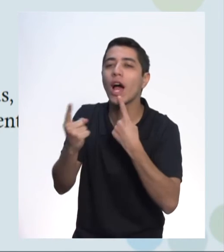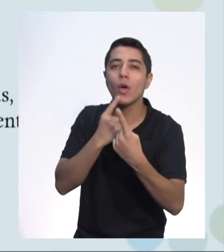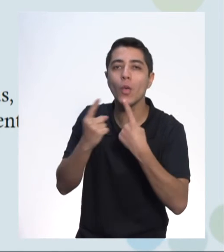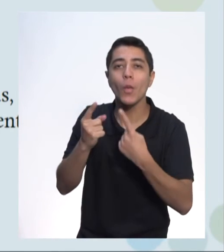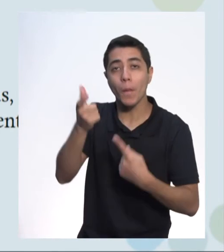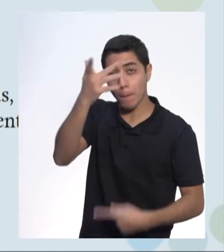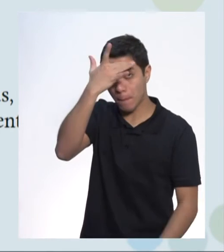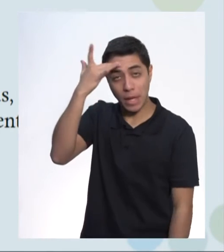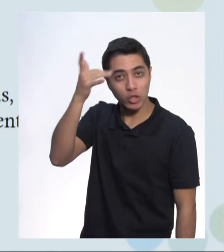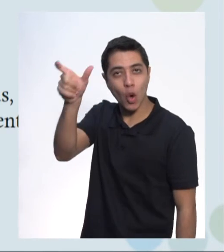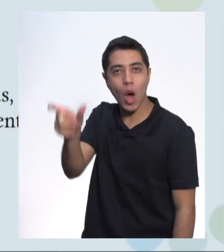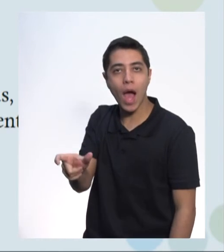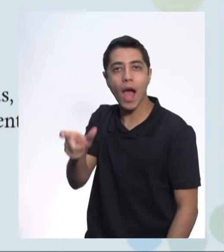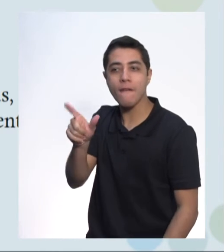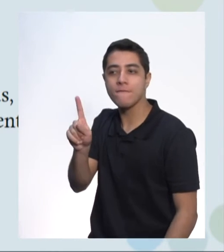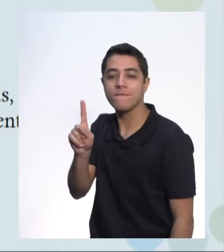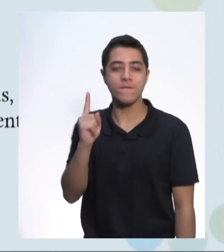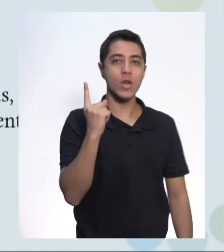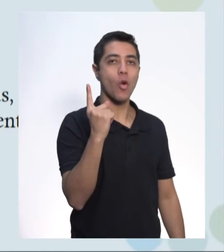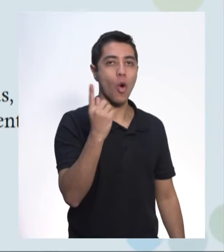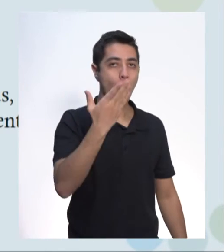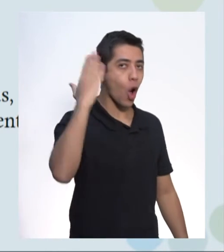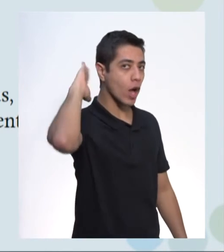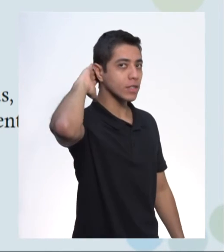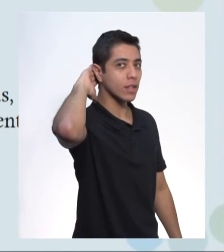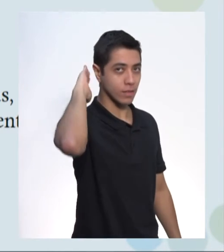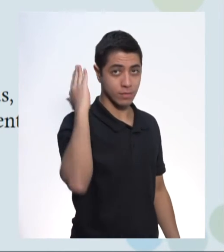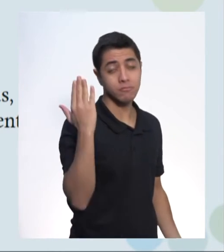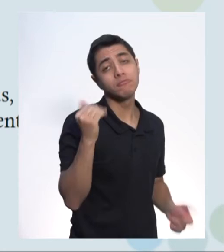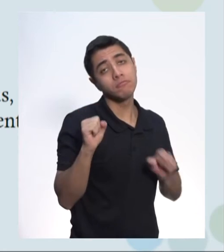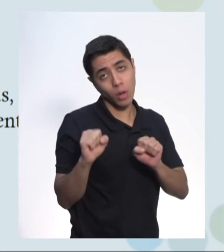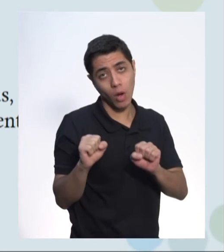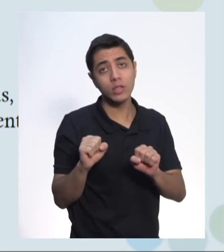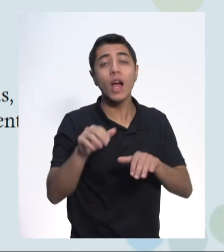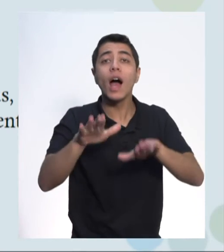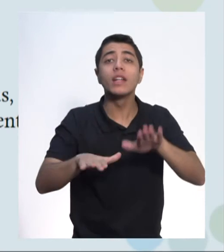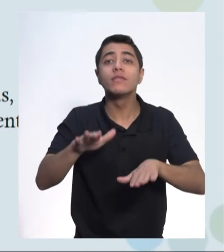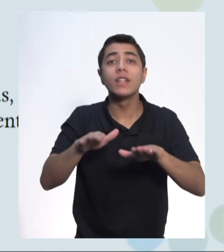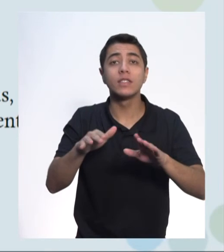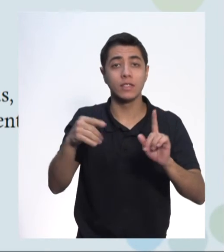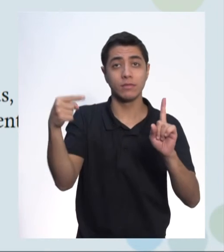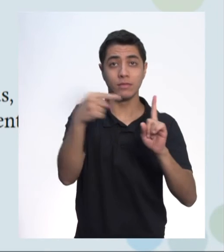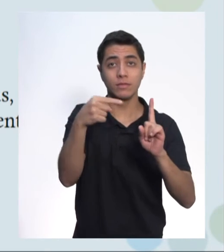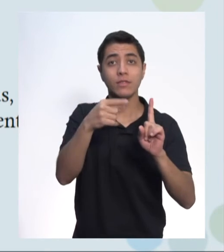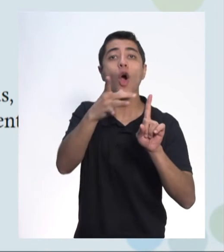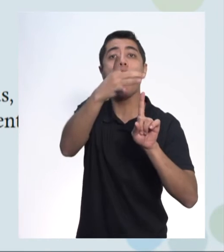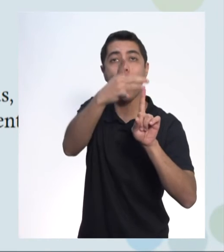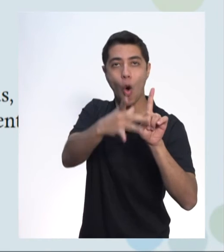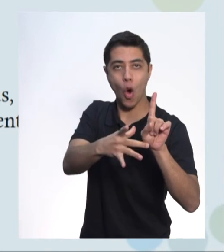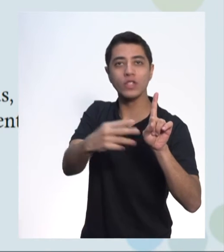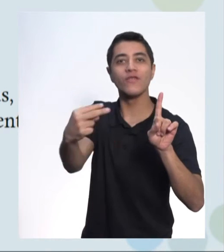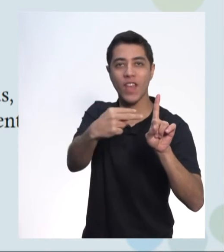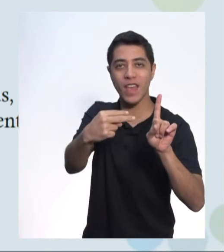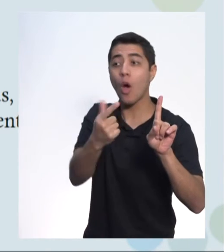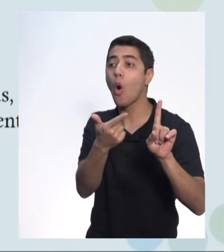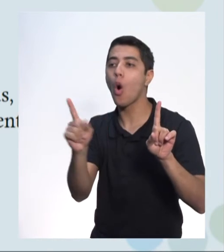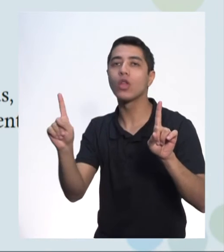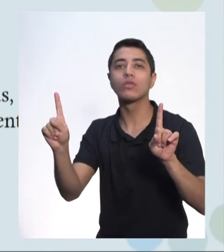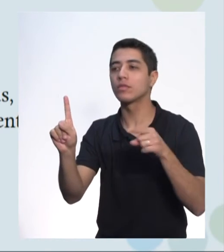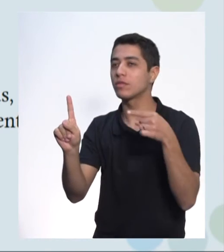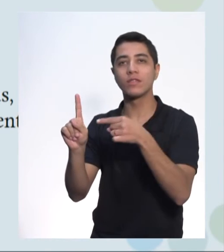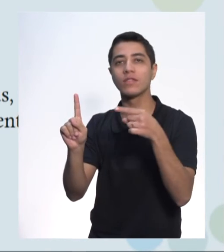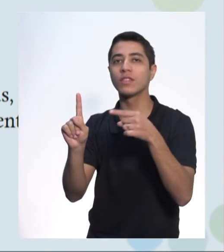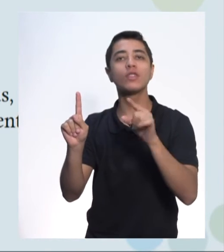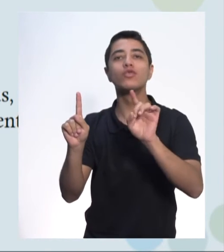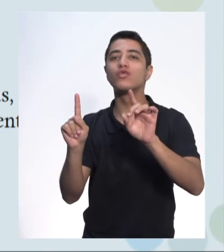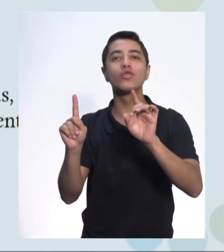aí aparece o rosto do personagem e só a silhueta, né, só as costas do outro personagem, isso é utilizado no diálogo, né? Então